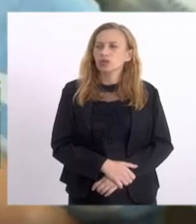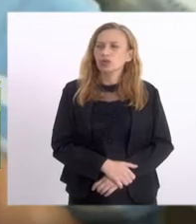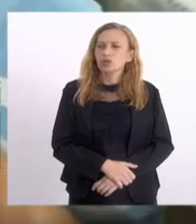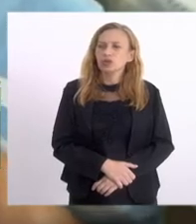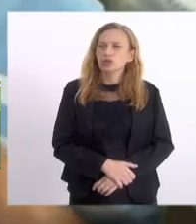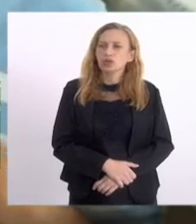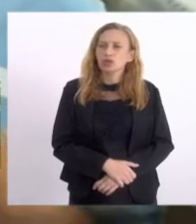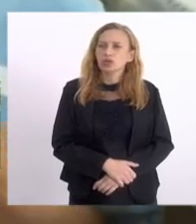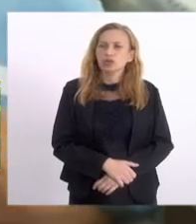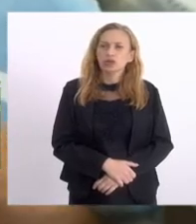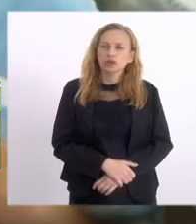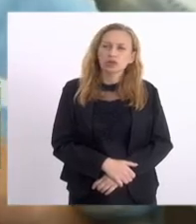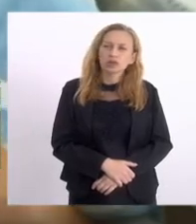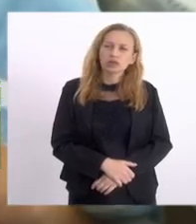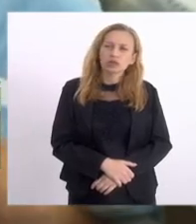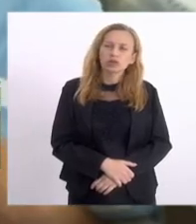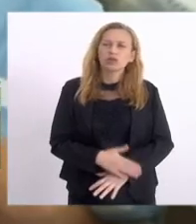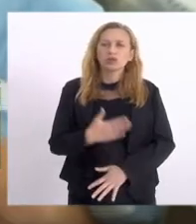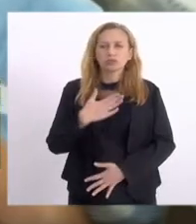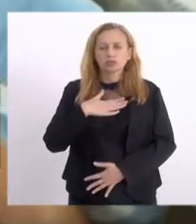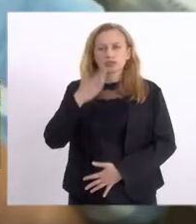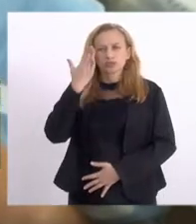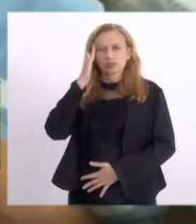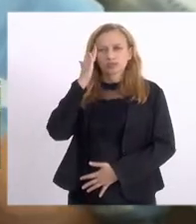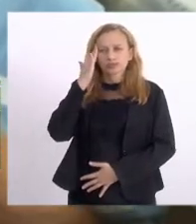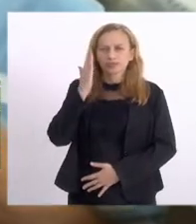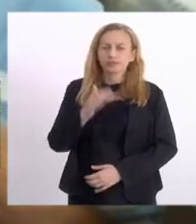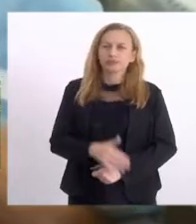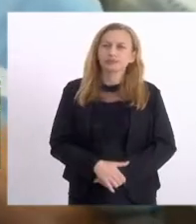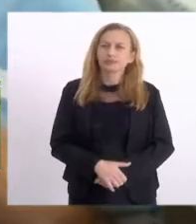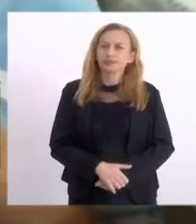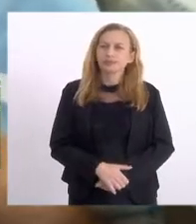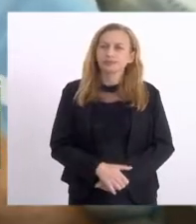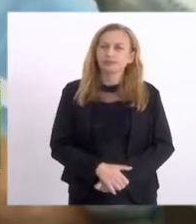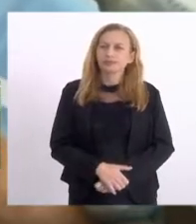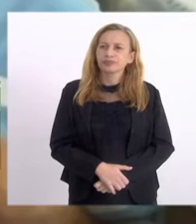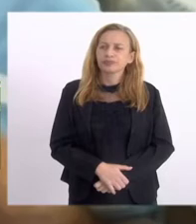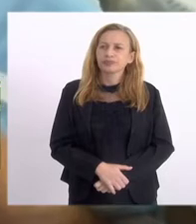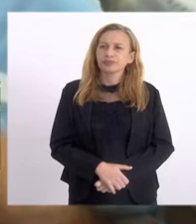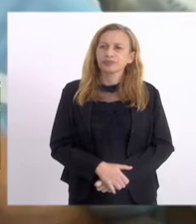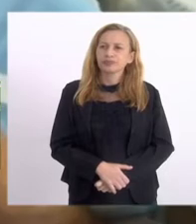Quando a gente diz assim, no meu entendimento, considera